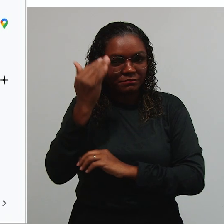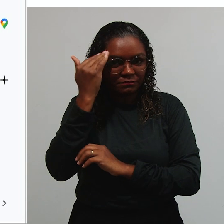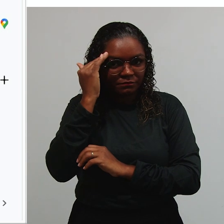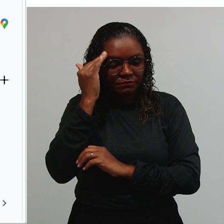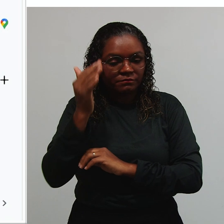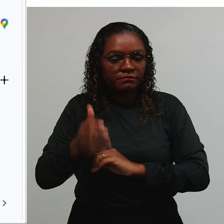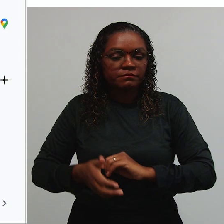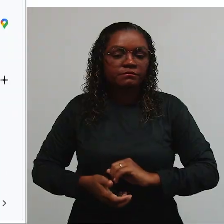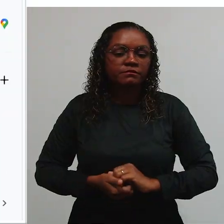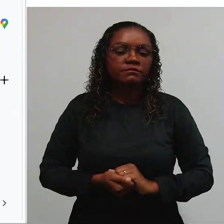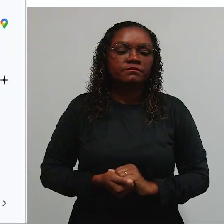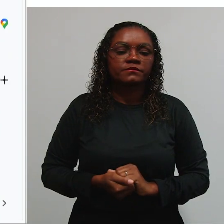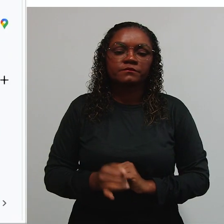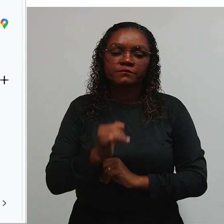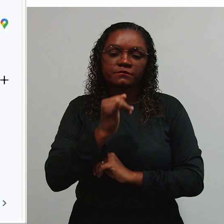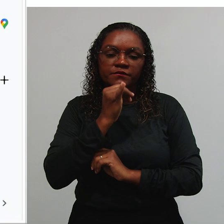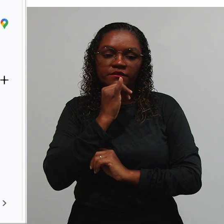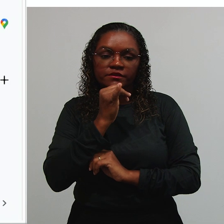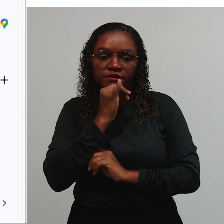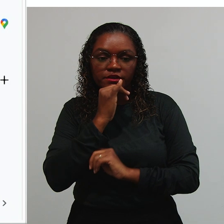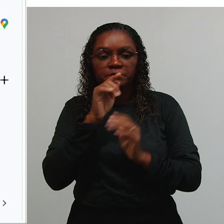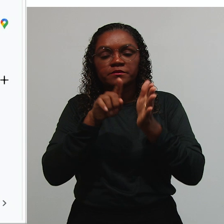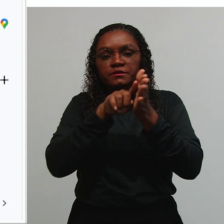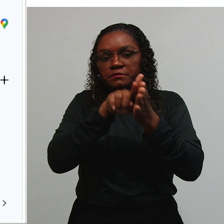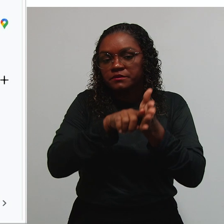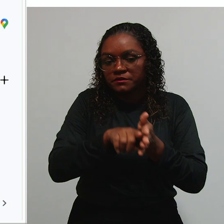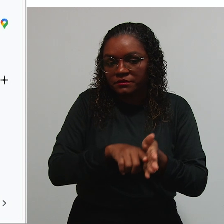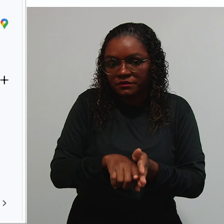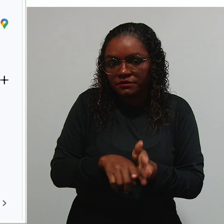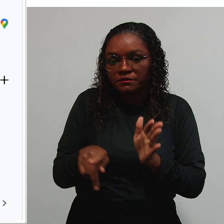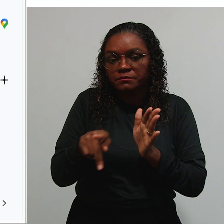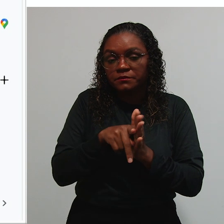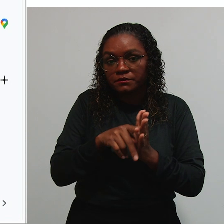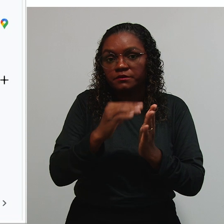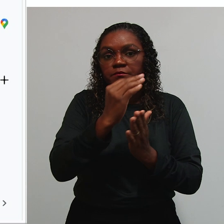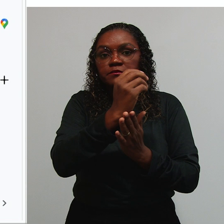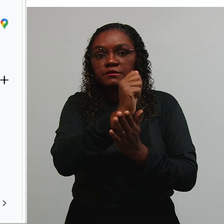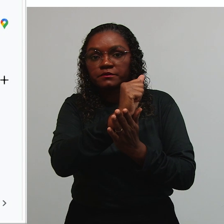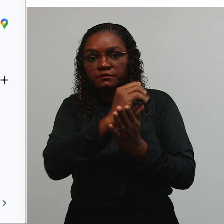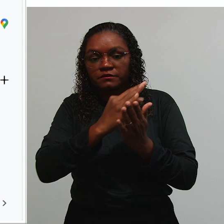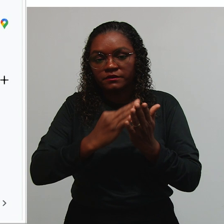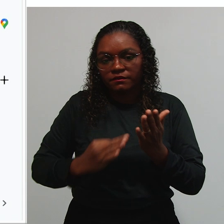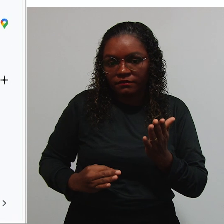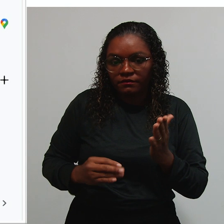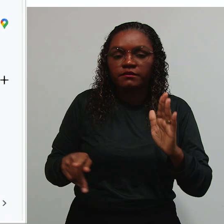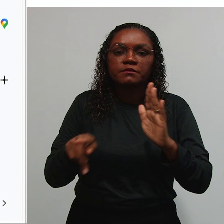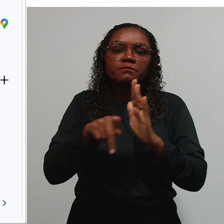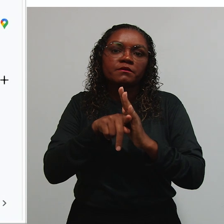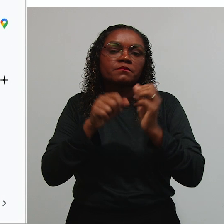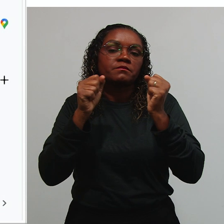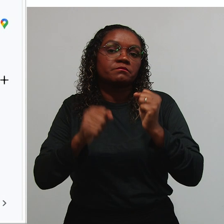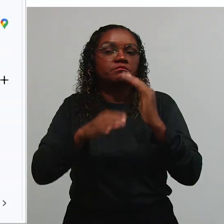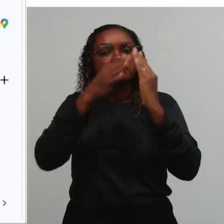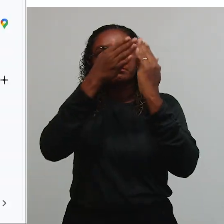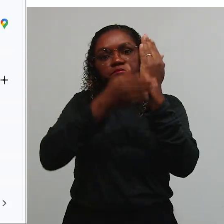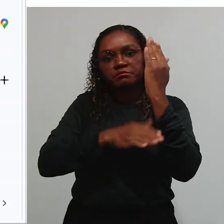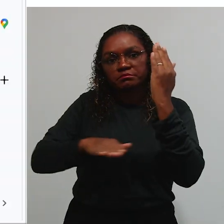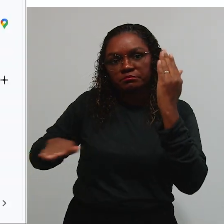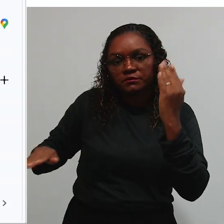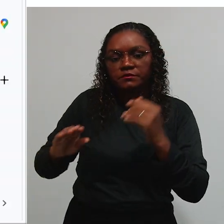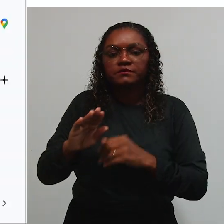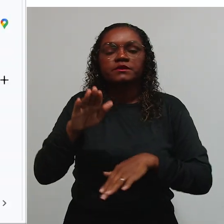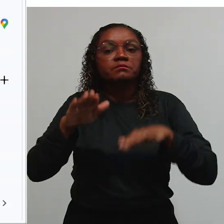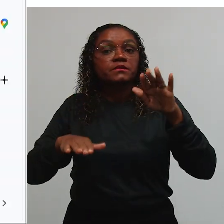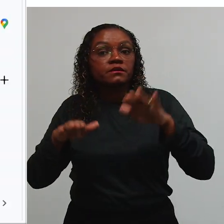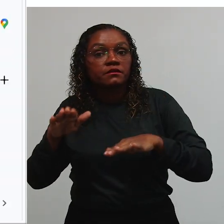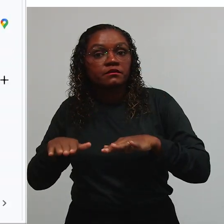Então, o paradigma desta pesquisa ou deste trabalho se baseia no paradigma do plano cartesiano, de acordo com